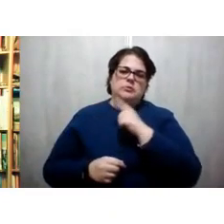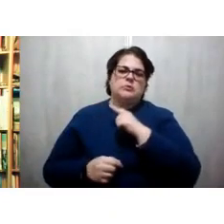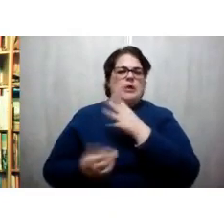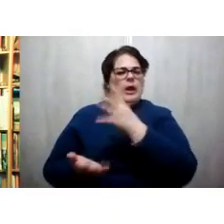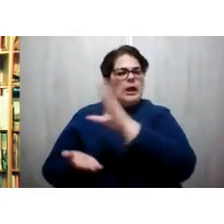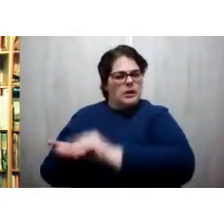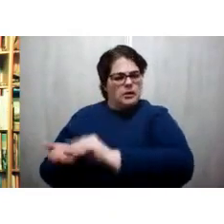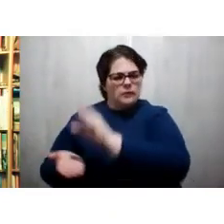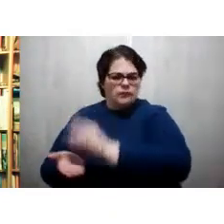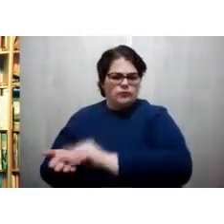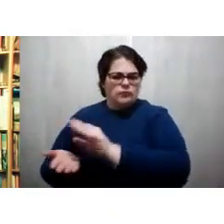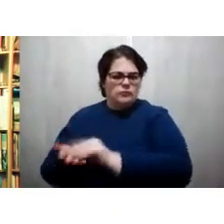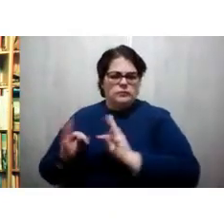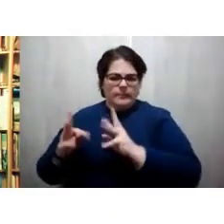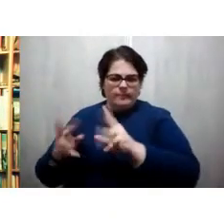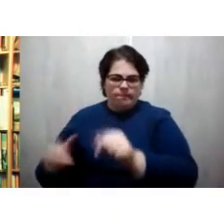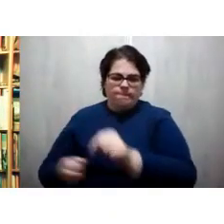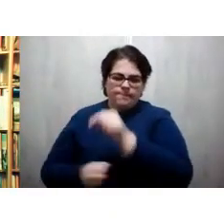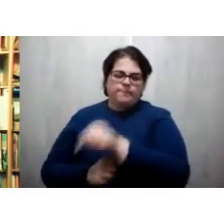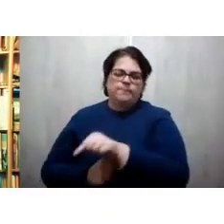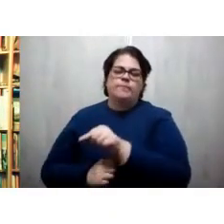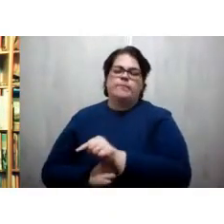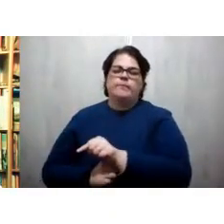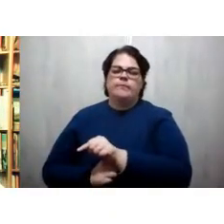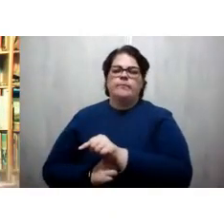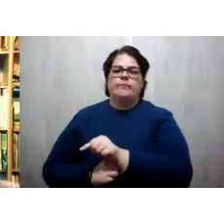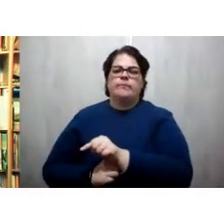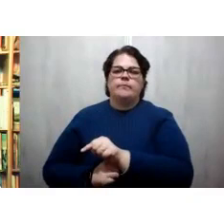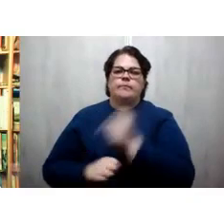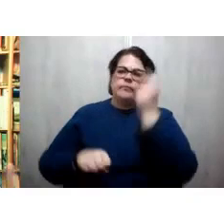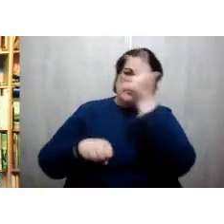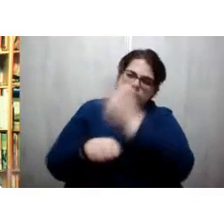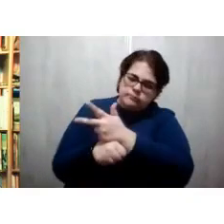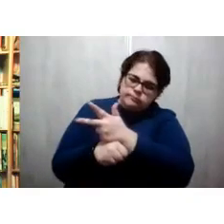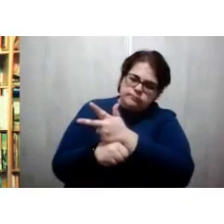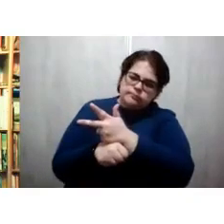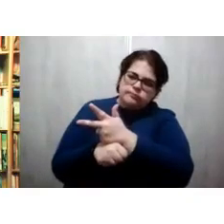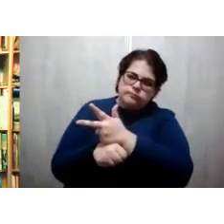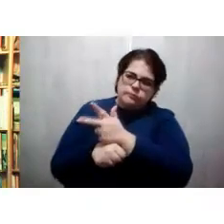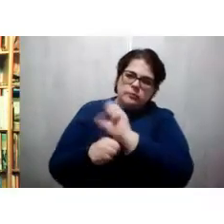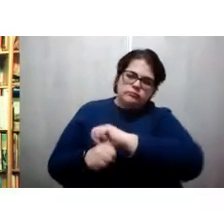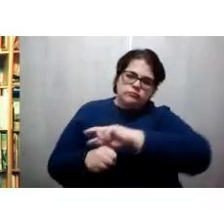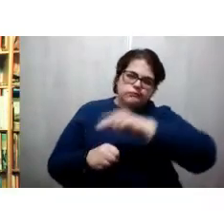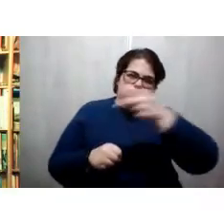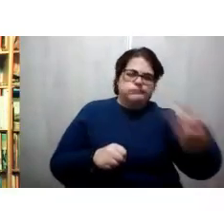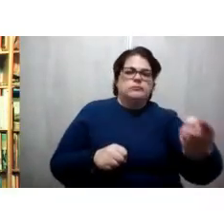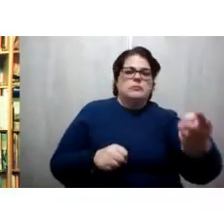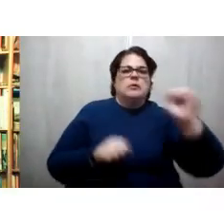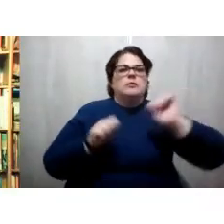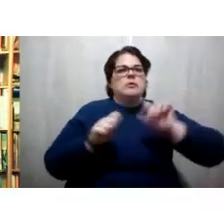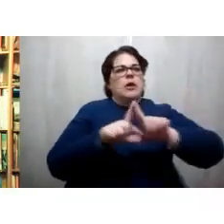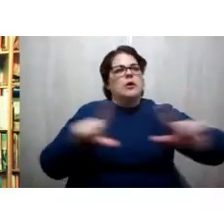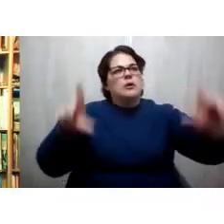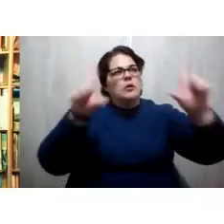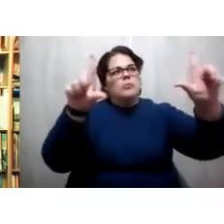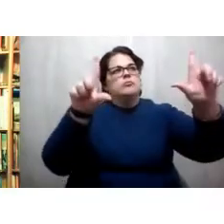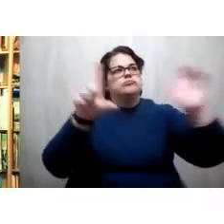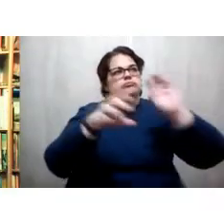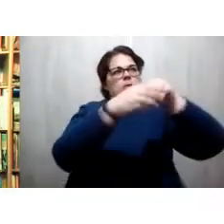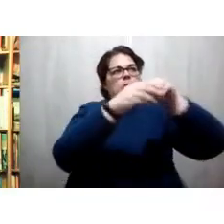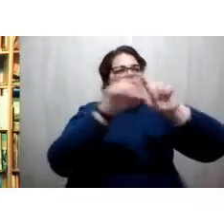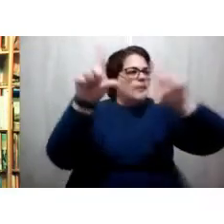essa interpretação e era transmitida, projetada em telões no sambódromo.